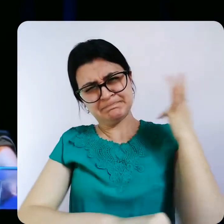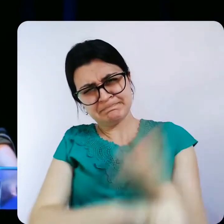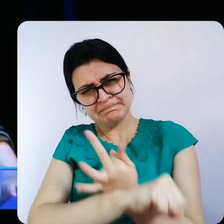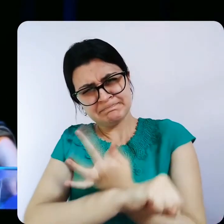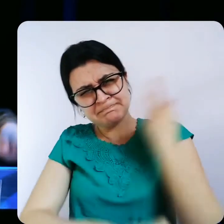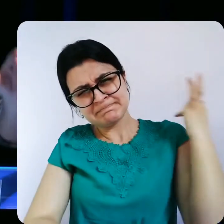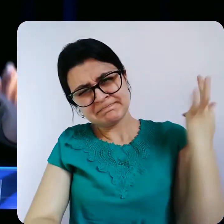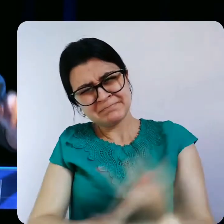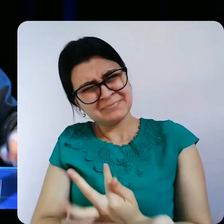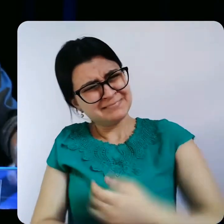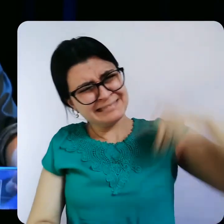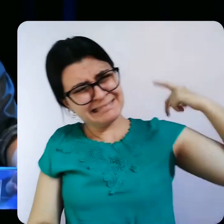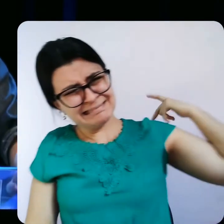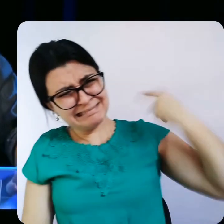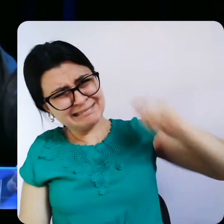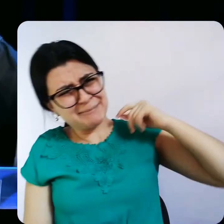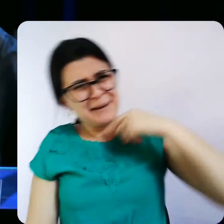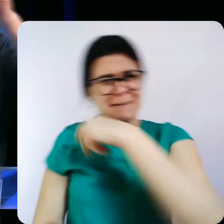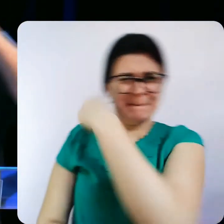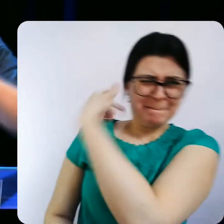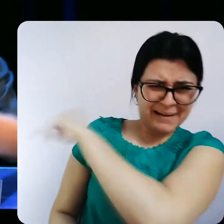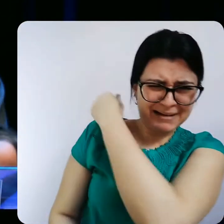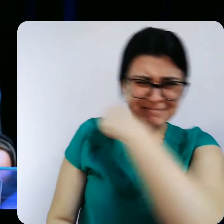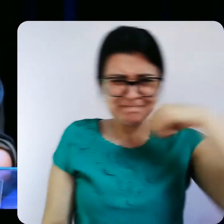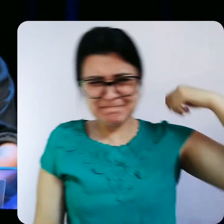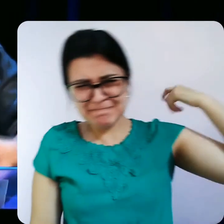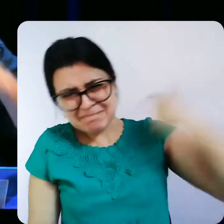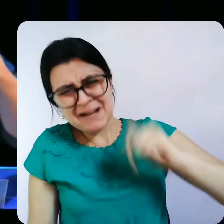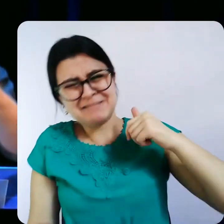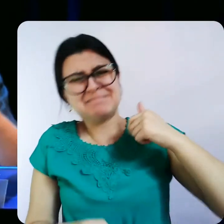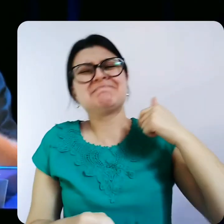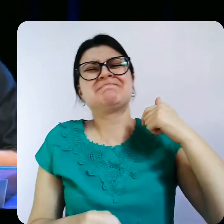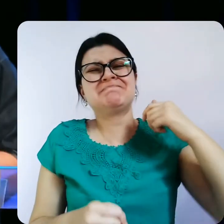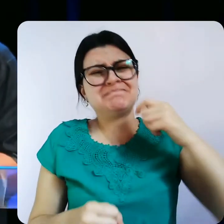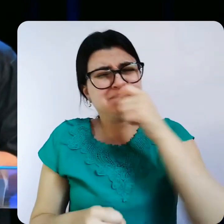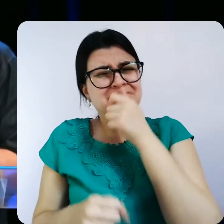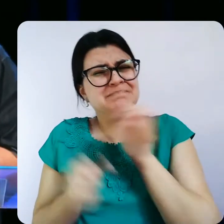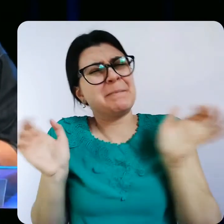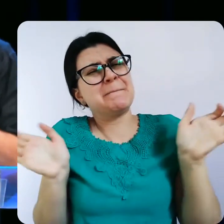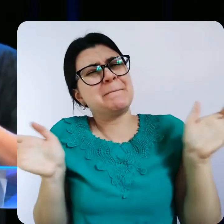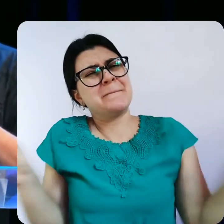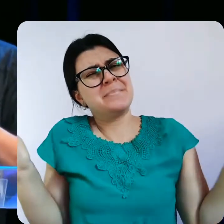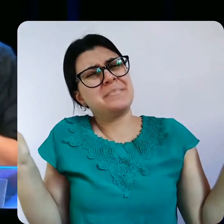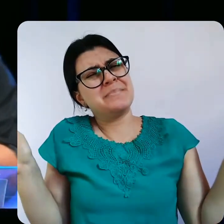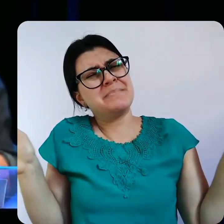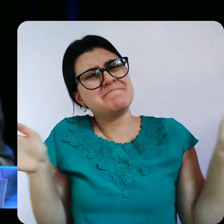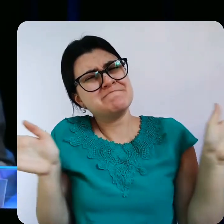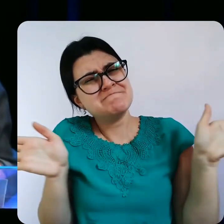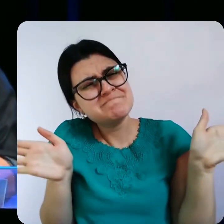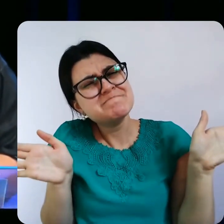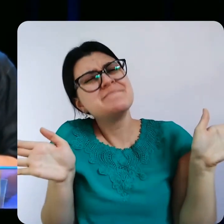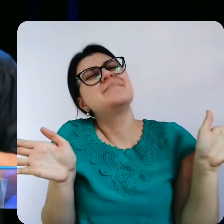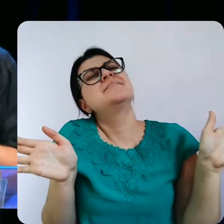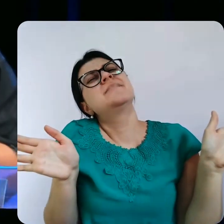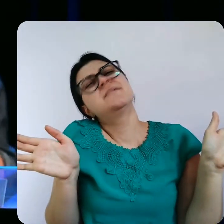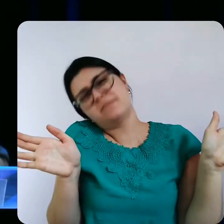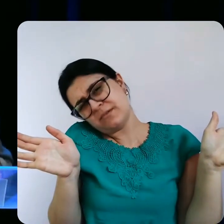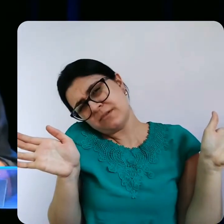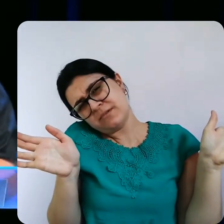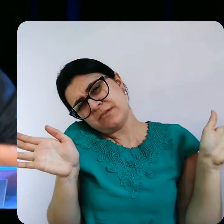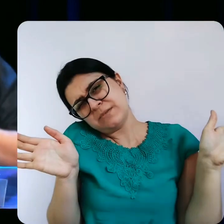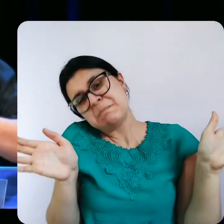a escravidão mais. Se esforça para fazer o bem. Não foi isso que Jesus fez. Além dele ter nos libertado da